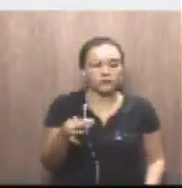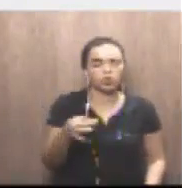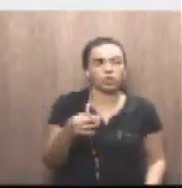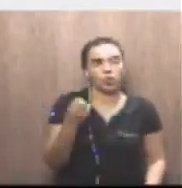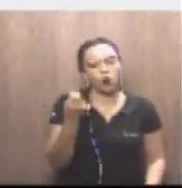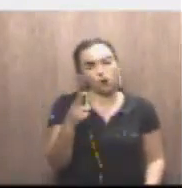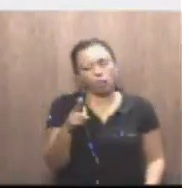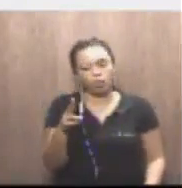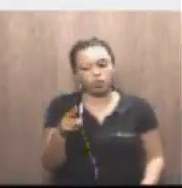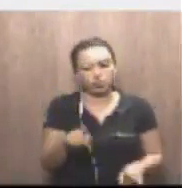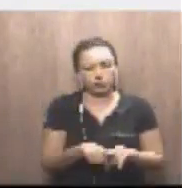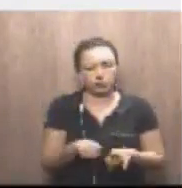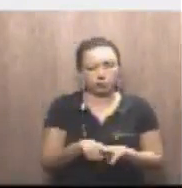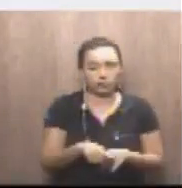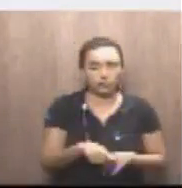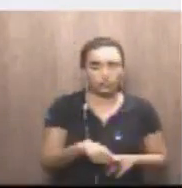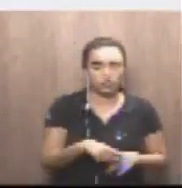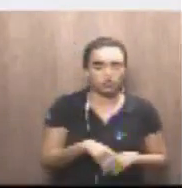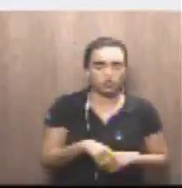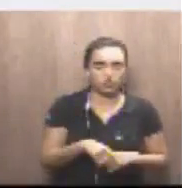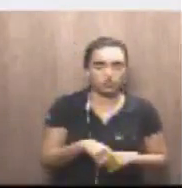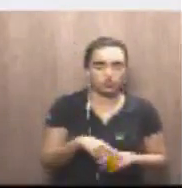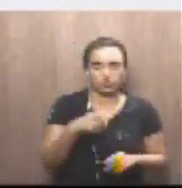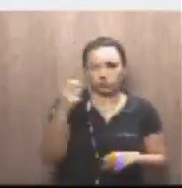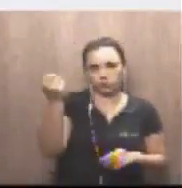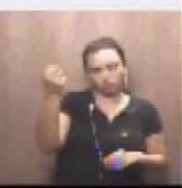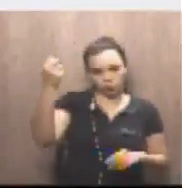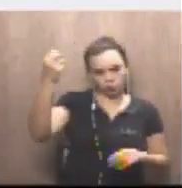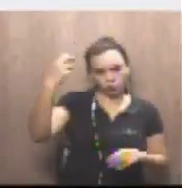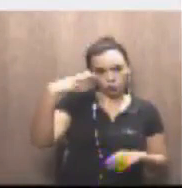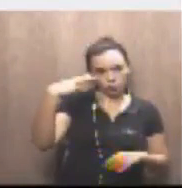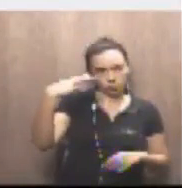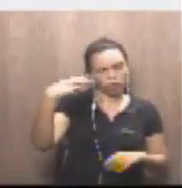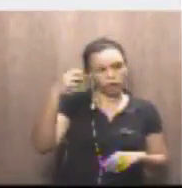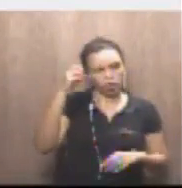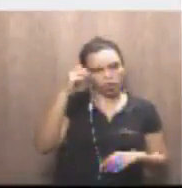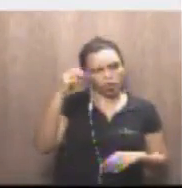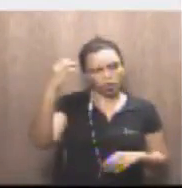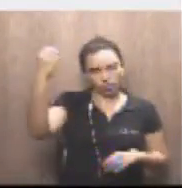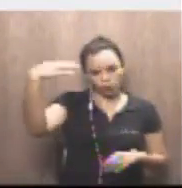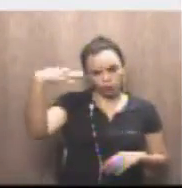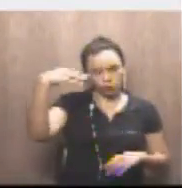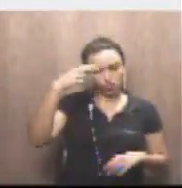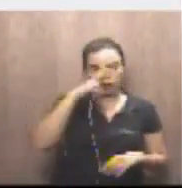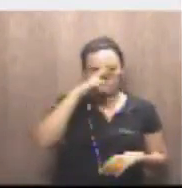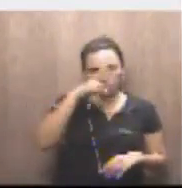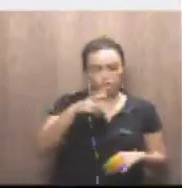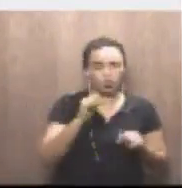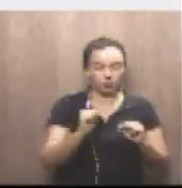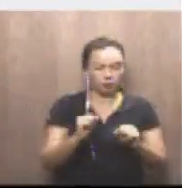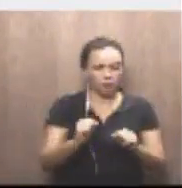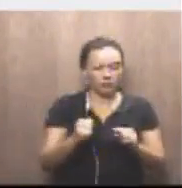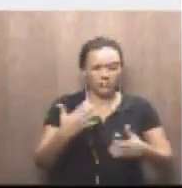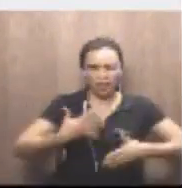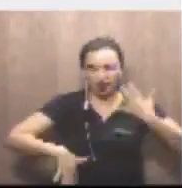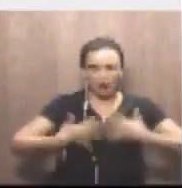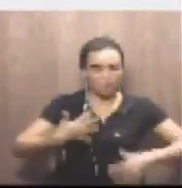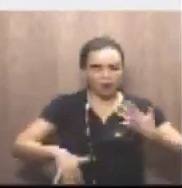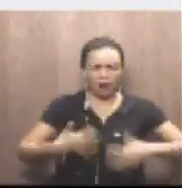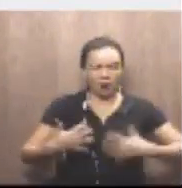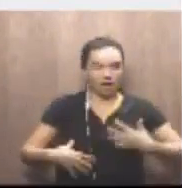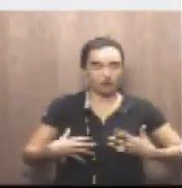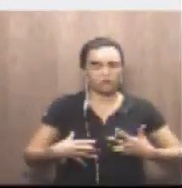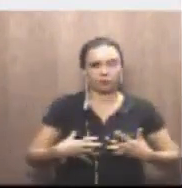epidurais, ou mesmo condições externas, como luz fortes, por exemplo, pode interferir nessa rede hormonal e interromper